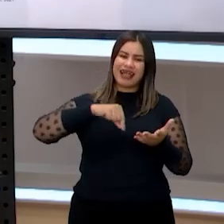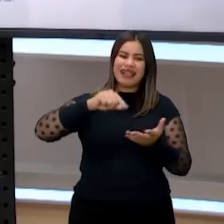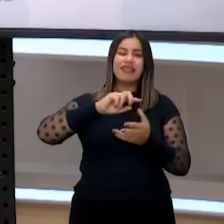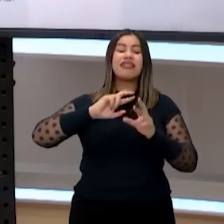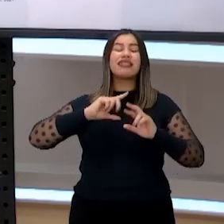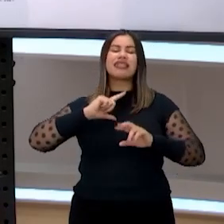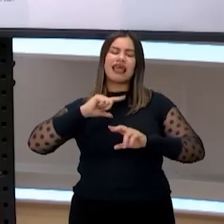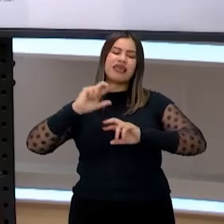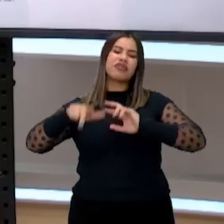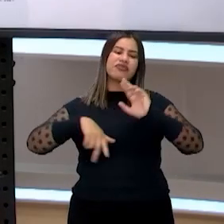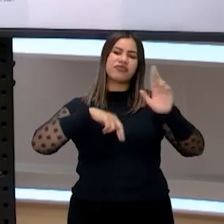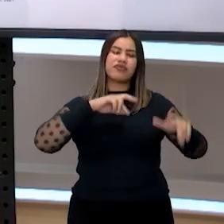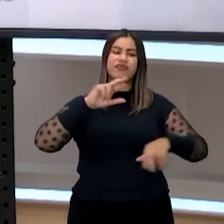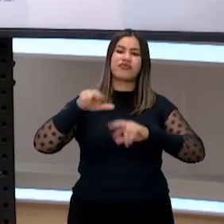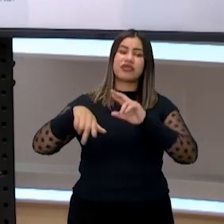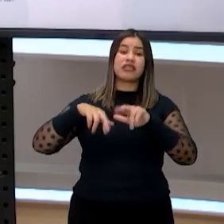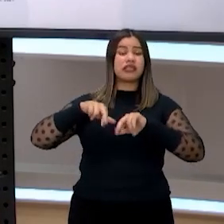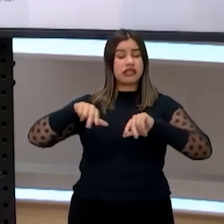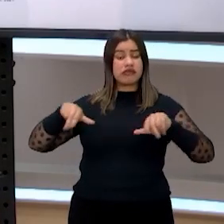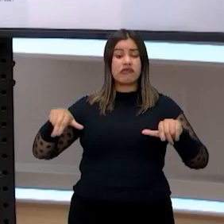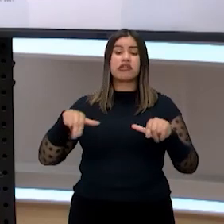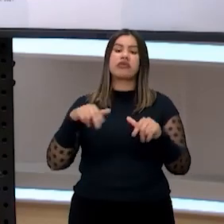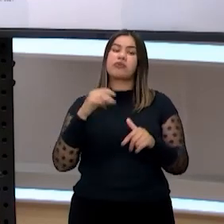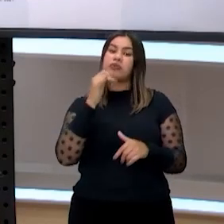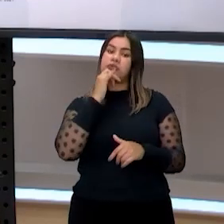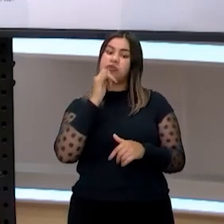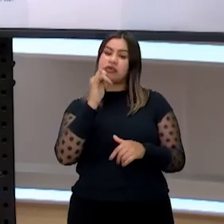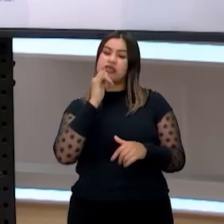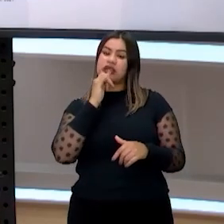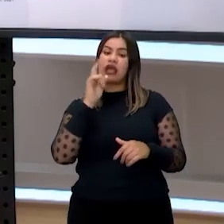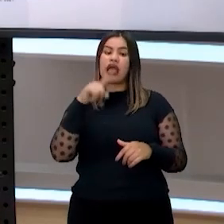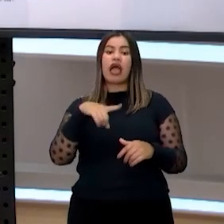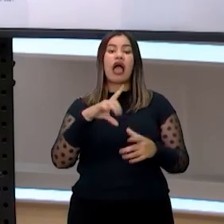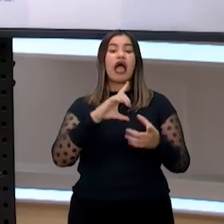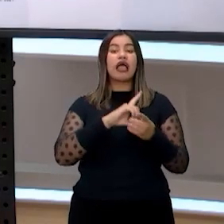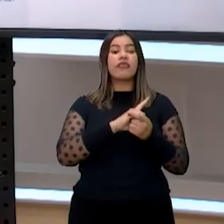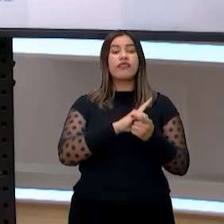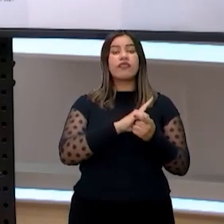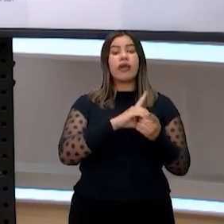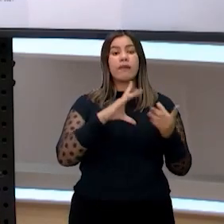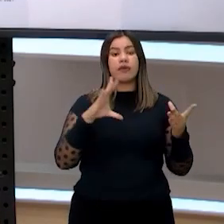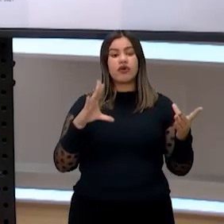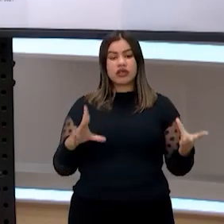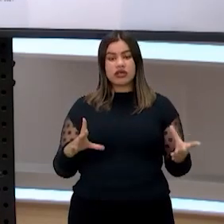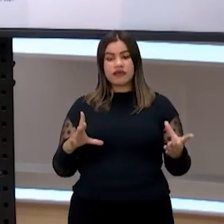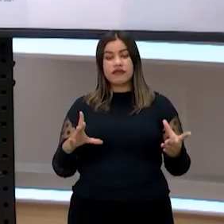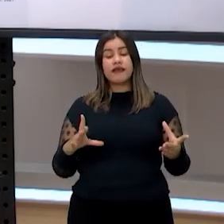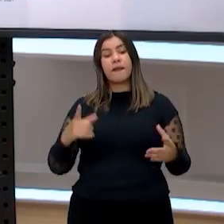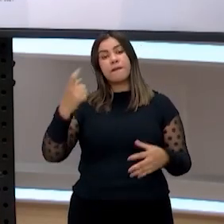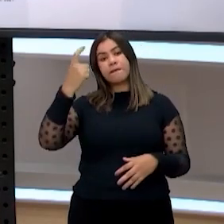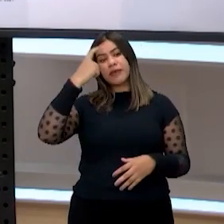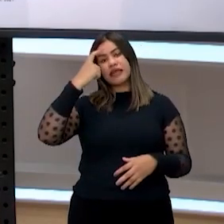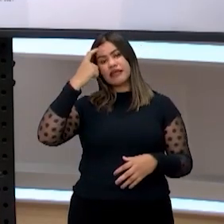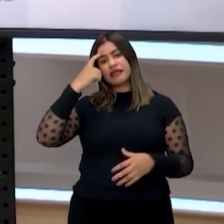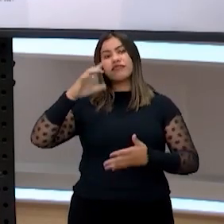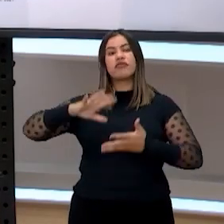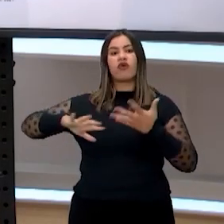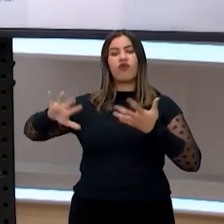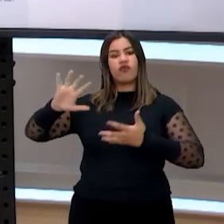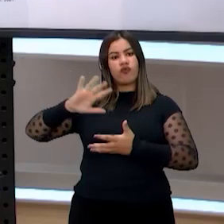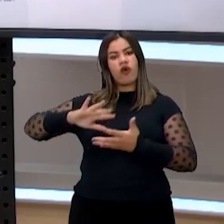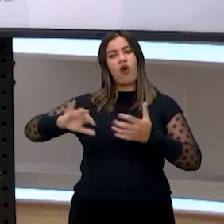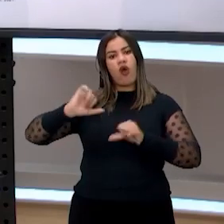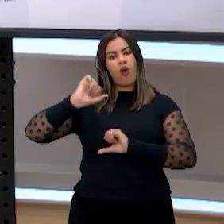várias mudanças. E uma delas, por exemplo, foi a social-democracia, onde algumas reformas